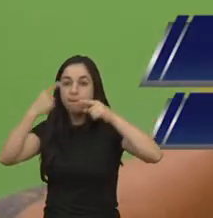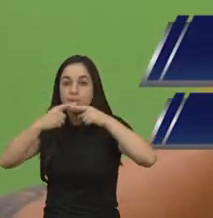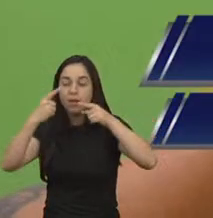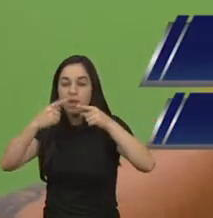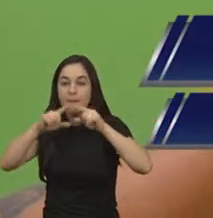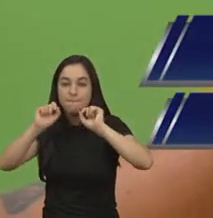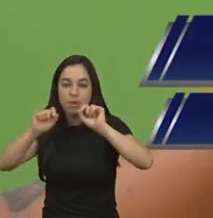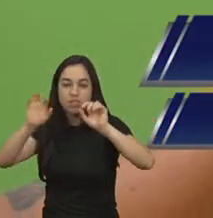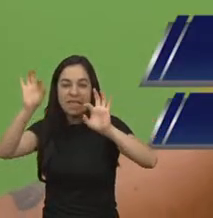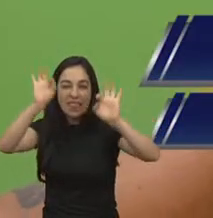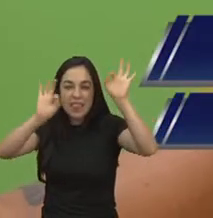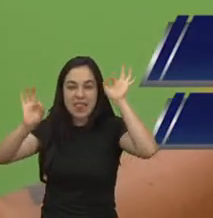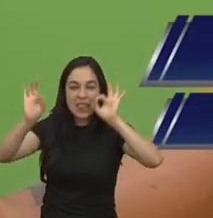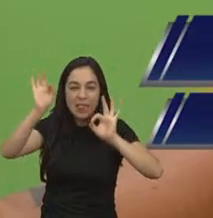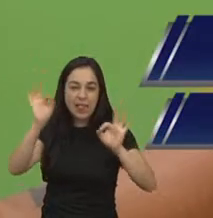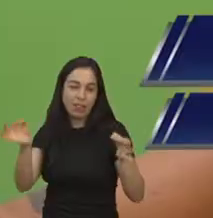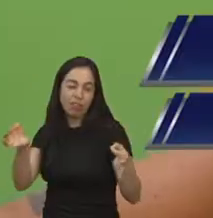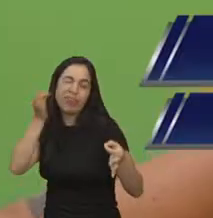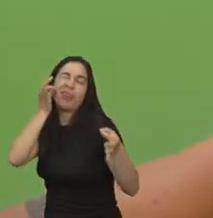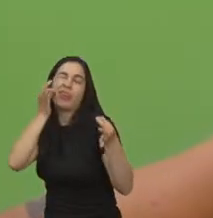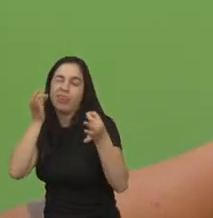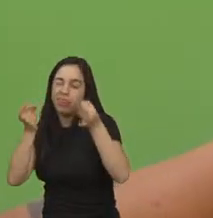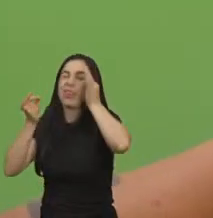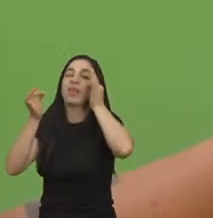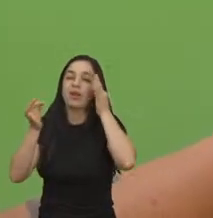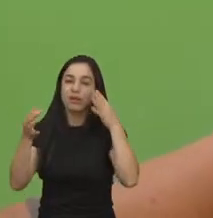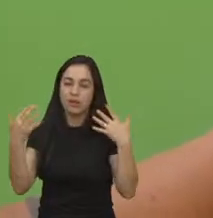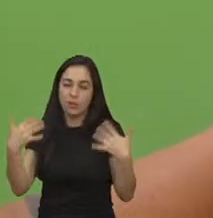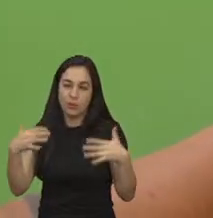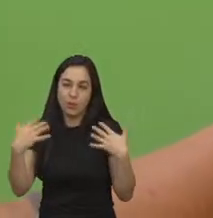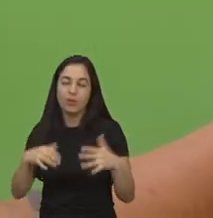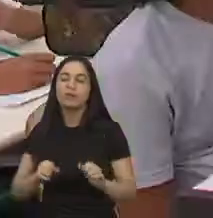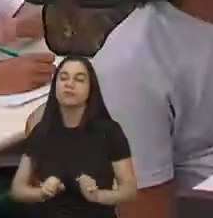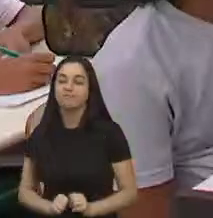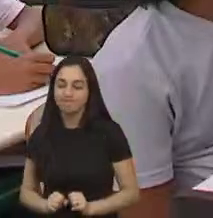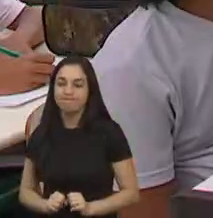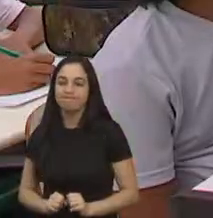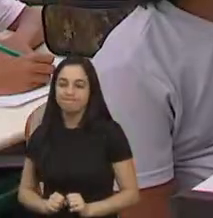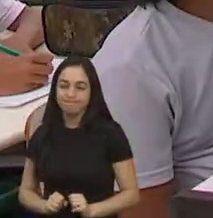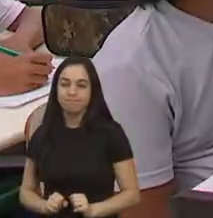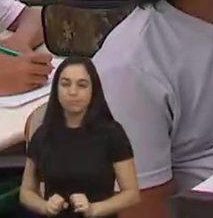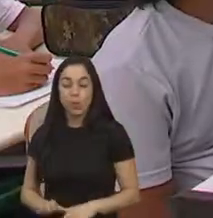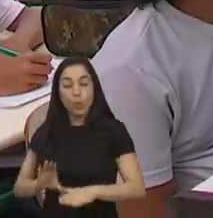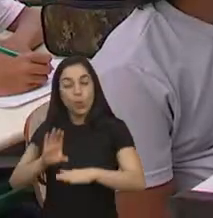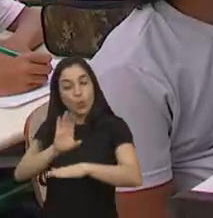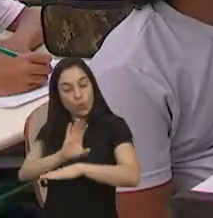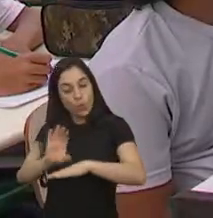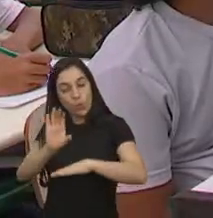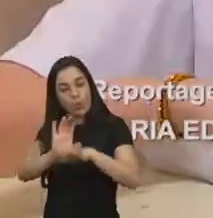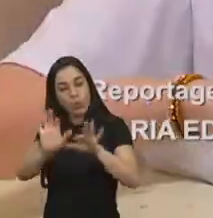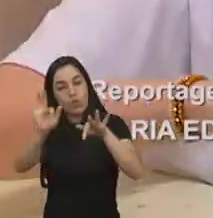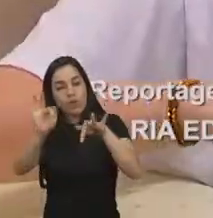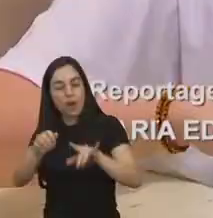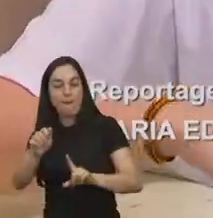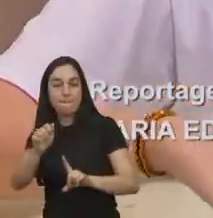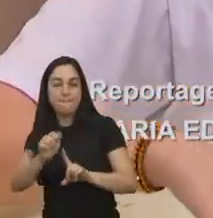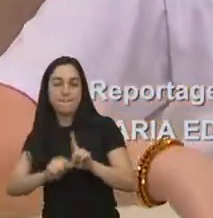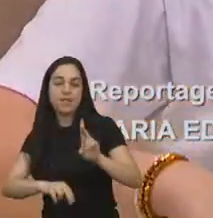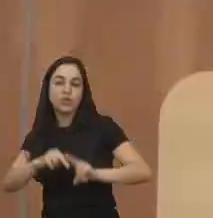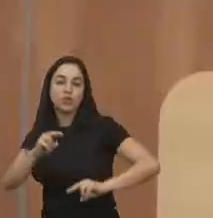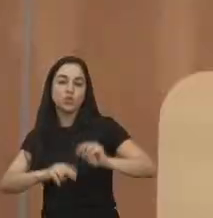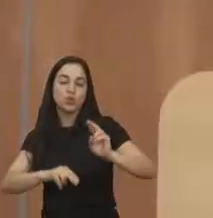ser que entre algum bicho, machuque a cabeça. O curso será concluído em junho e